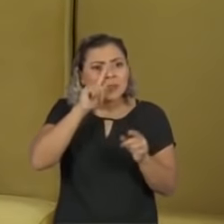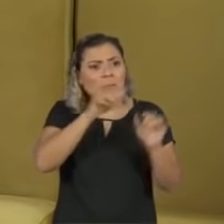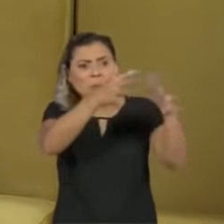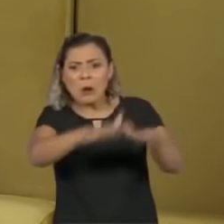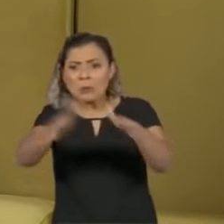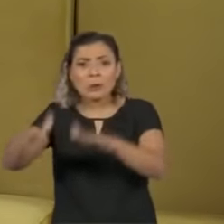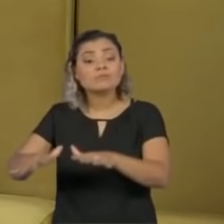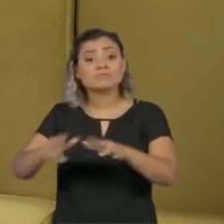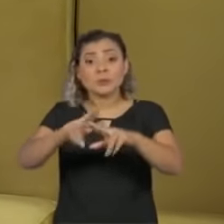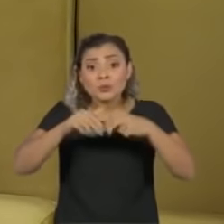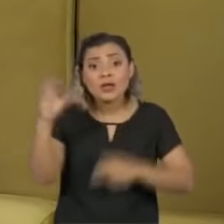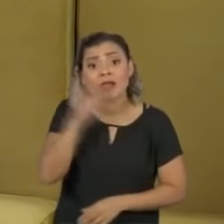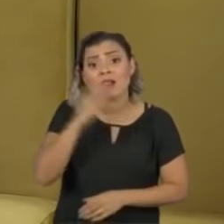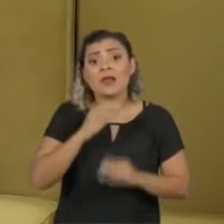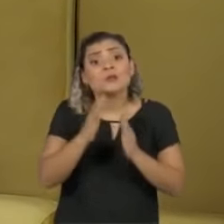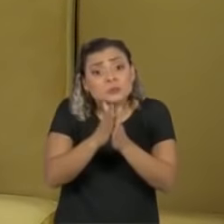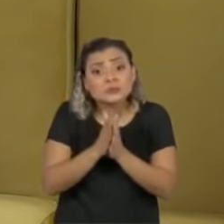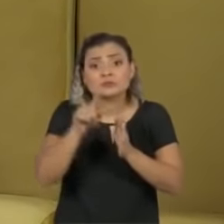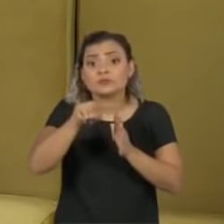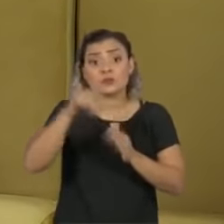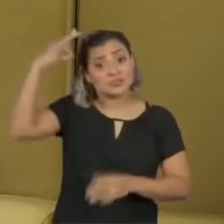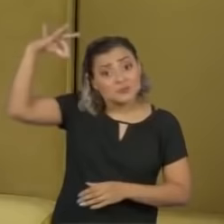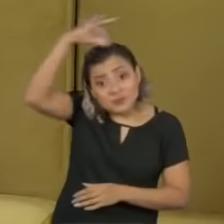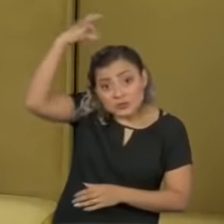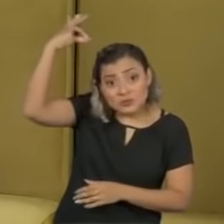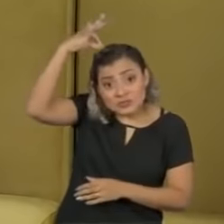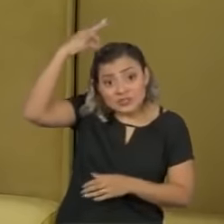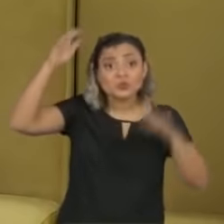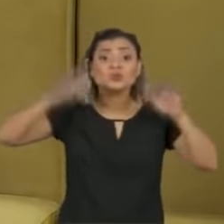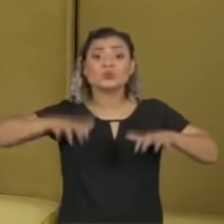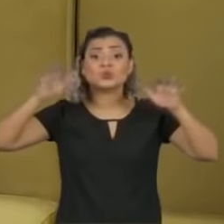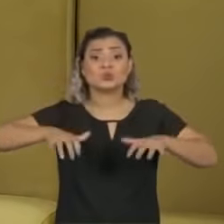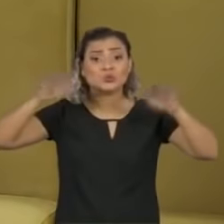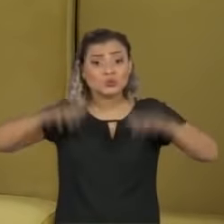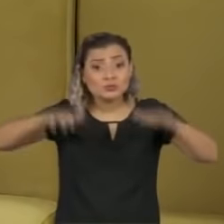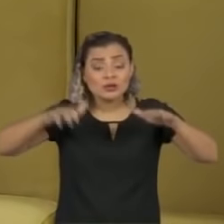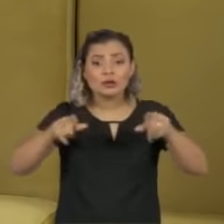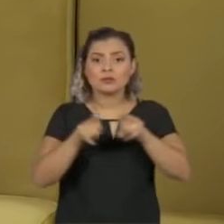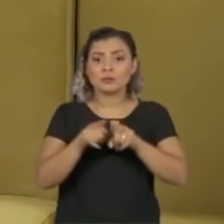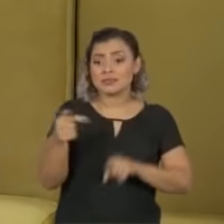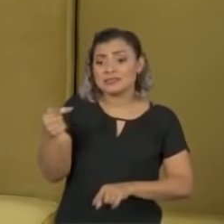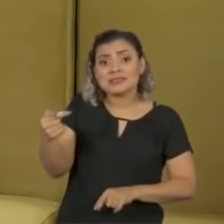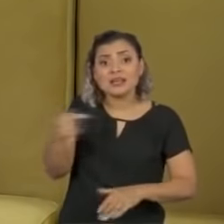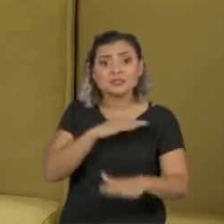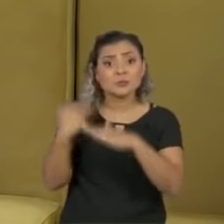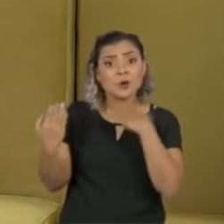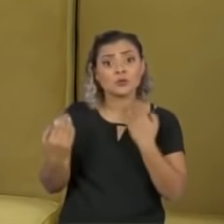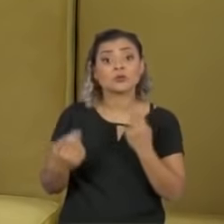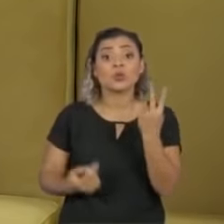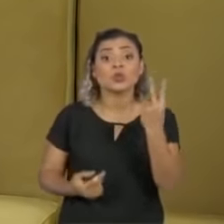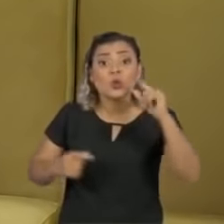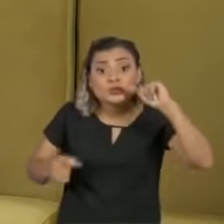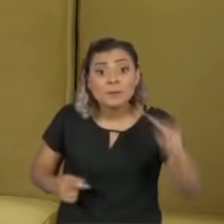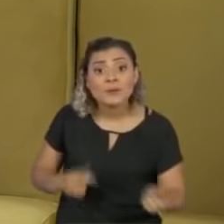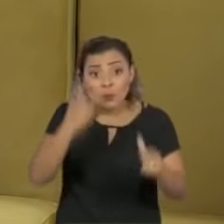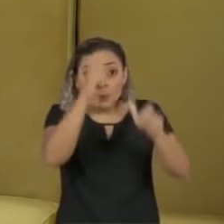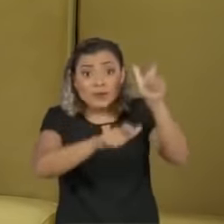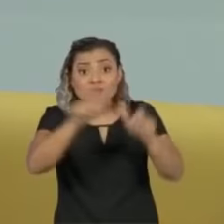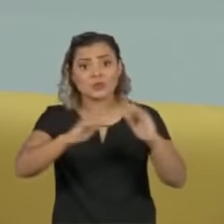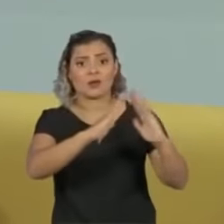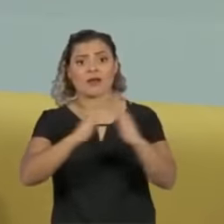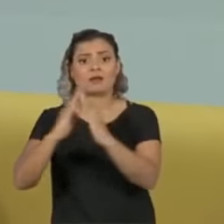alerta máximo para novas tempestades no Espírito Santo. Chuvas deixaram 7 mortos e 2.000 desabrigados no